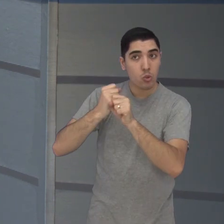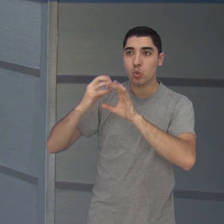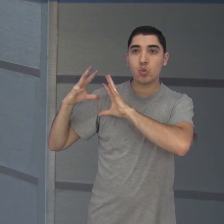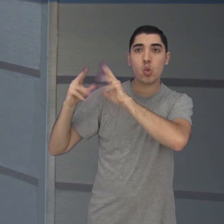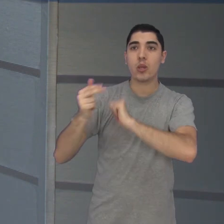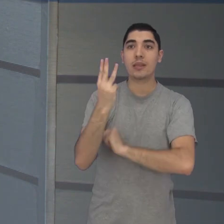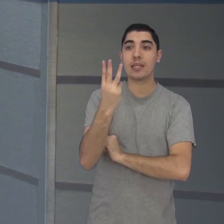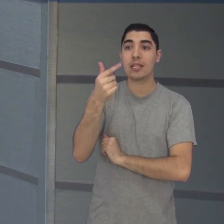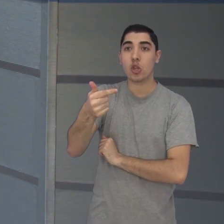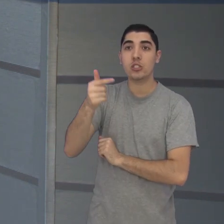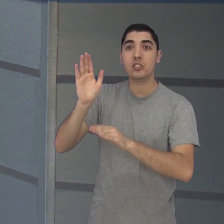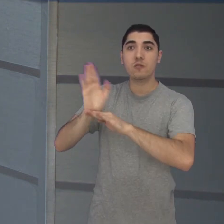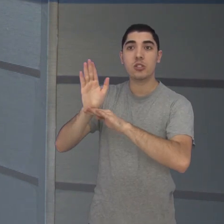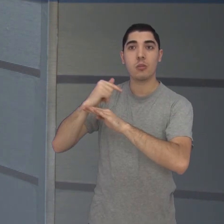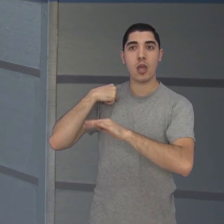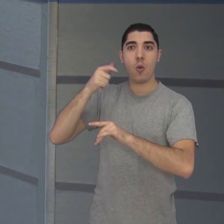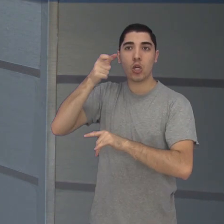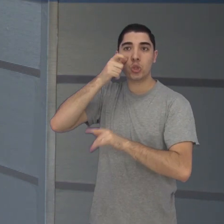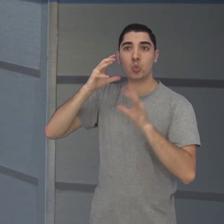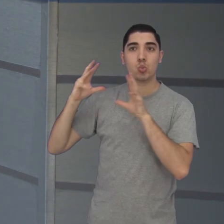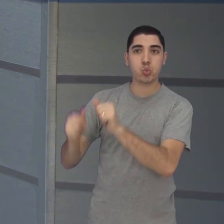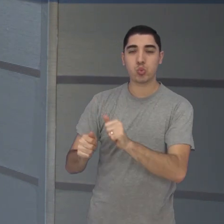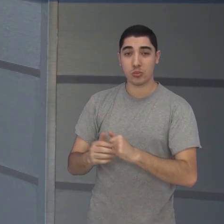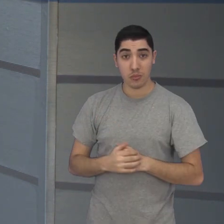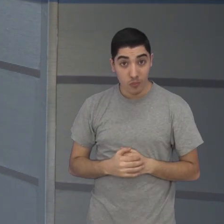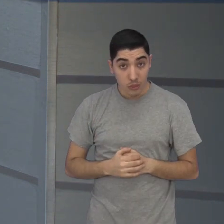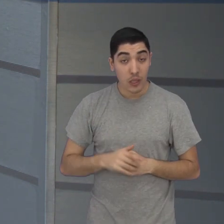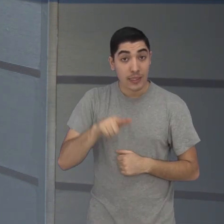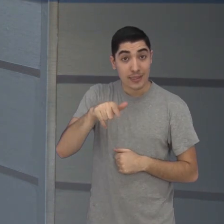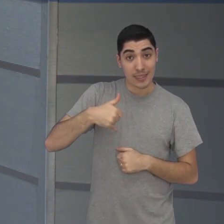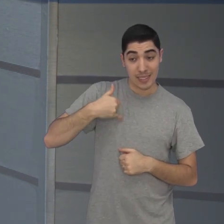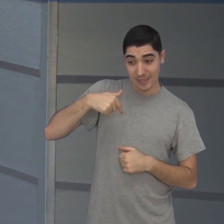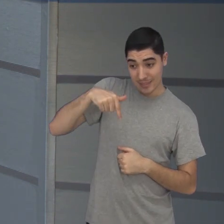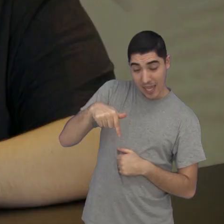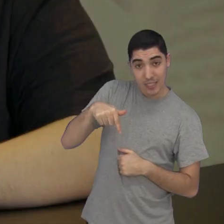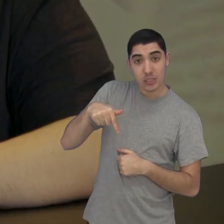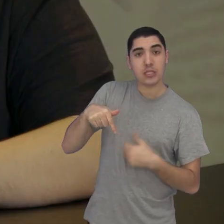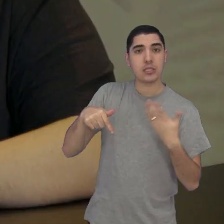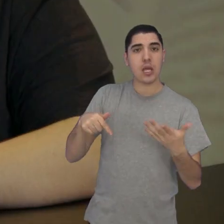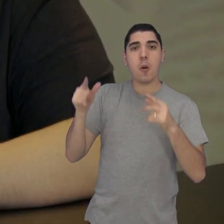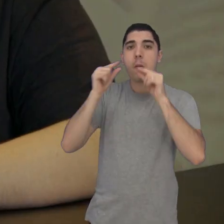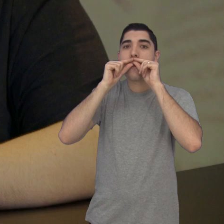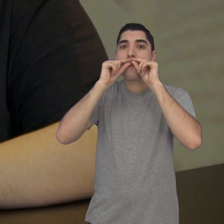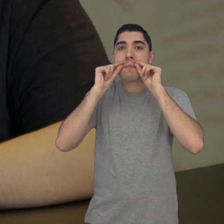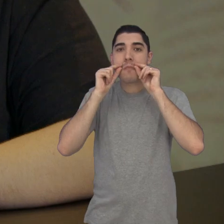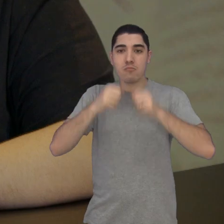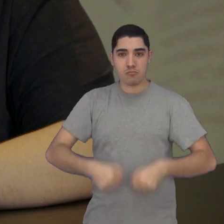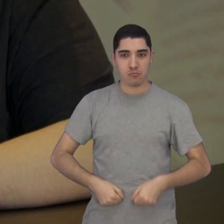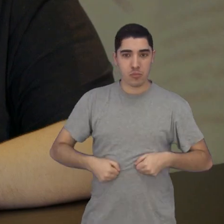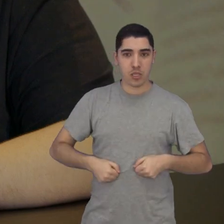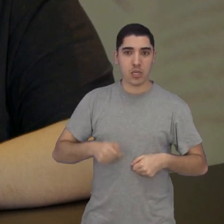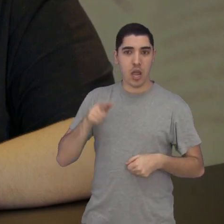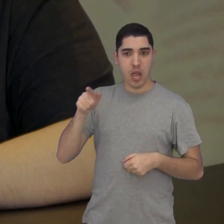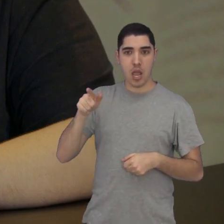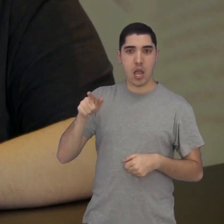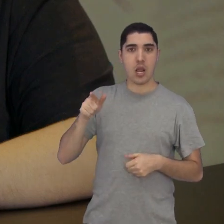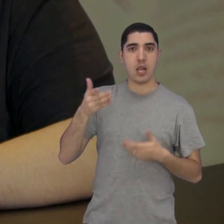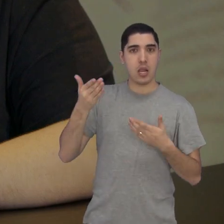Mazzaropi já tinha assistido. Assim, com 7 anos de idade, nos seus 7 anos de idade, o Mazzaropi já não estava